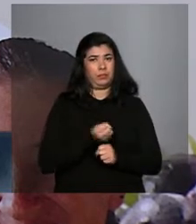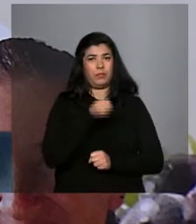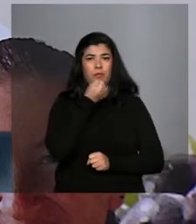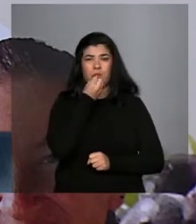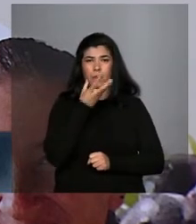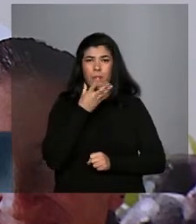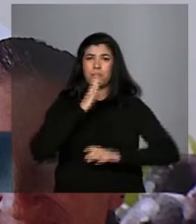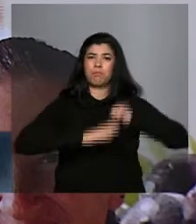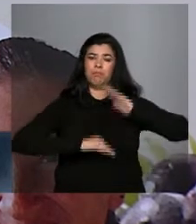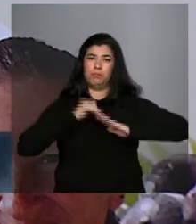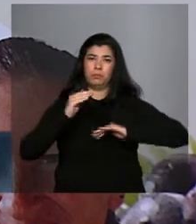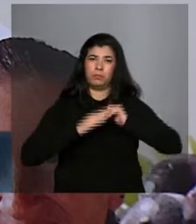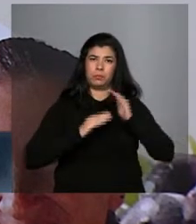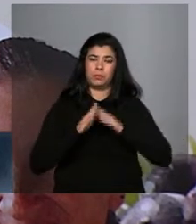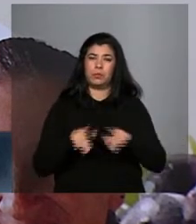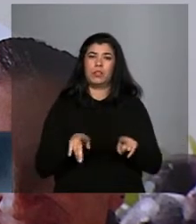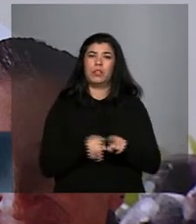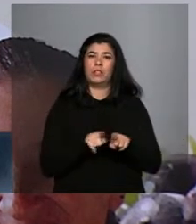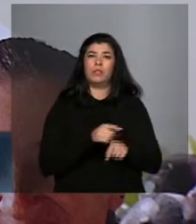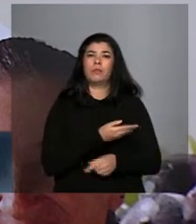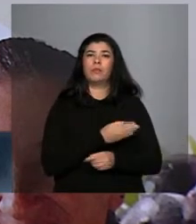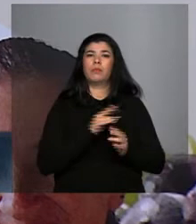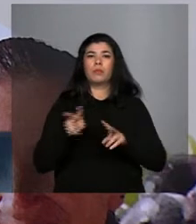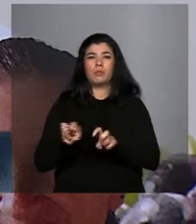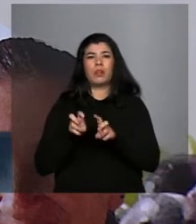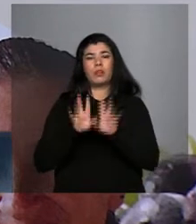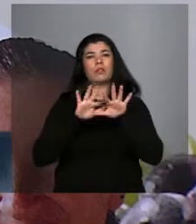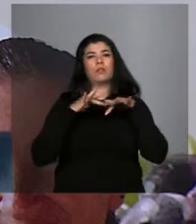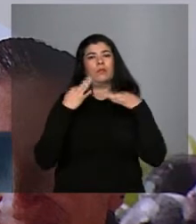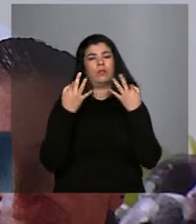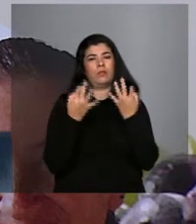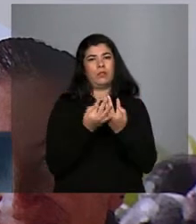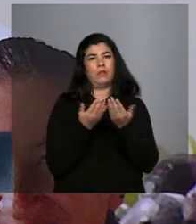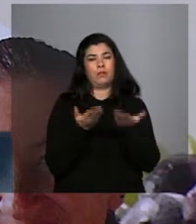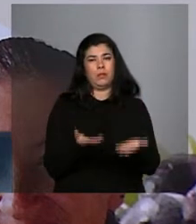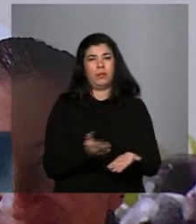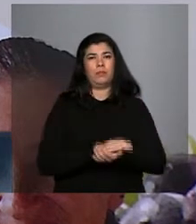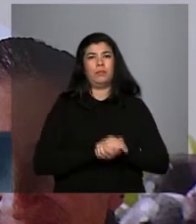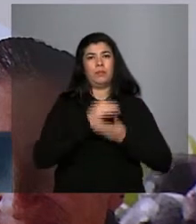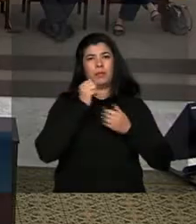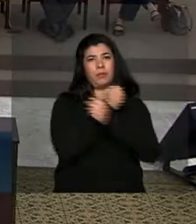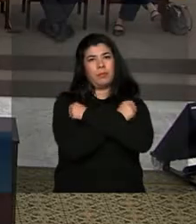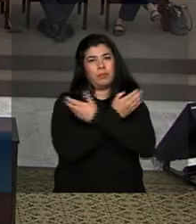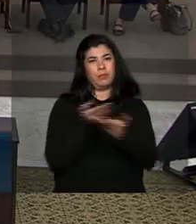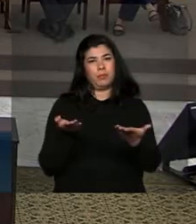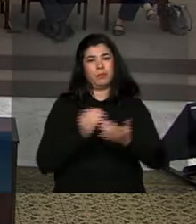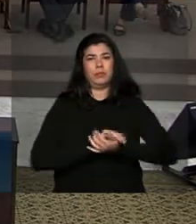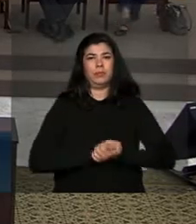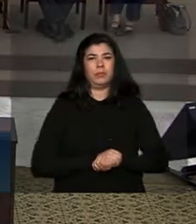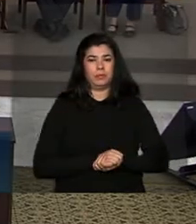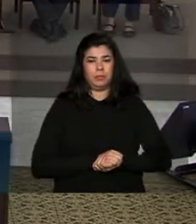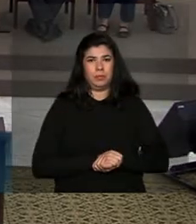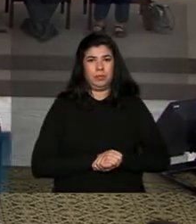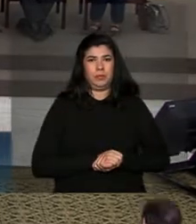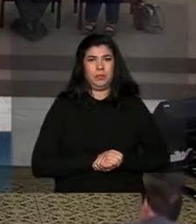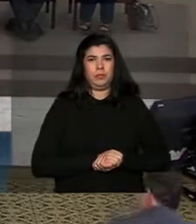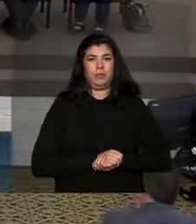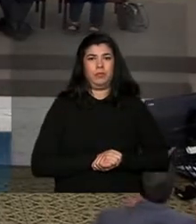boas realizações por vocês, agricultores e agricultoras familiares. Um abraço.